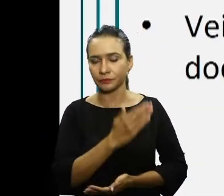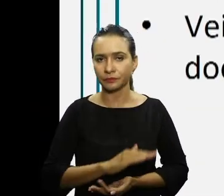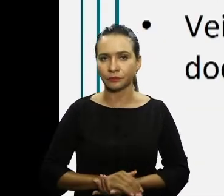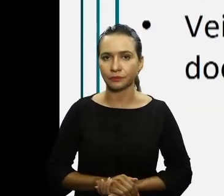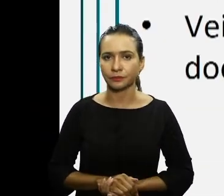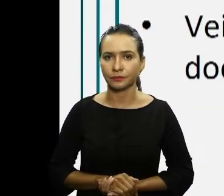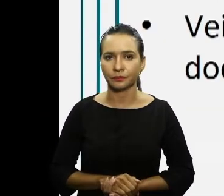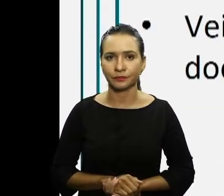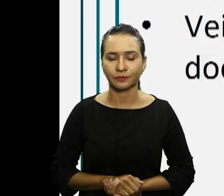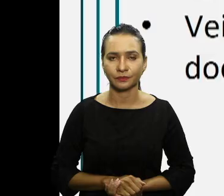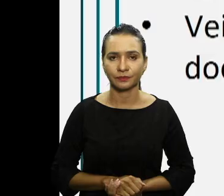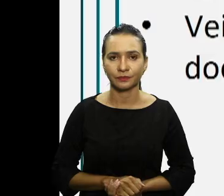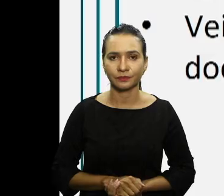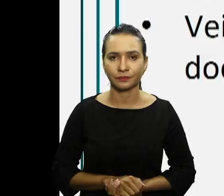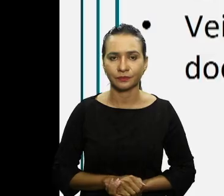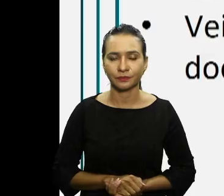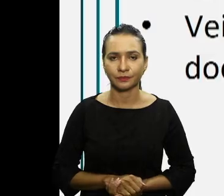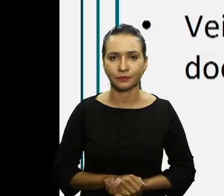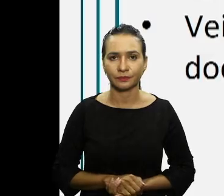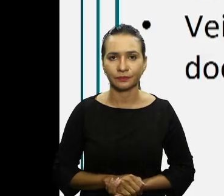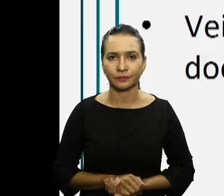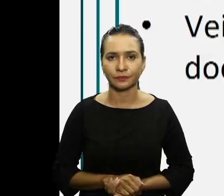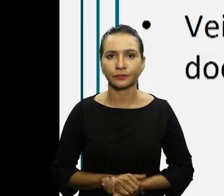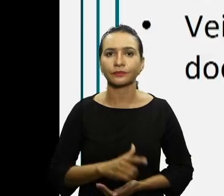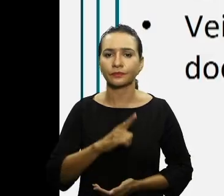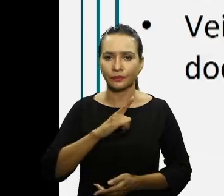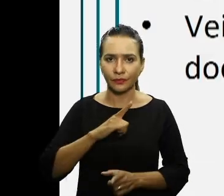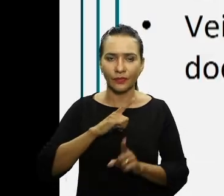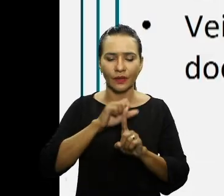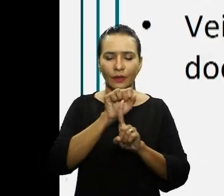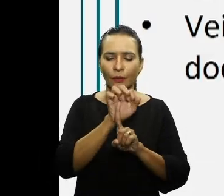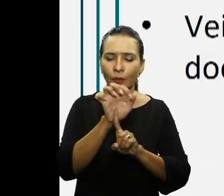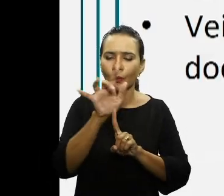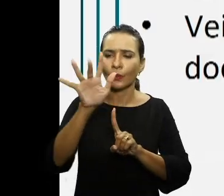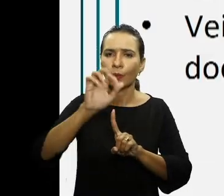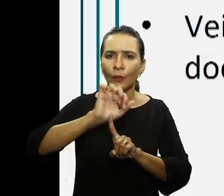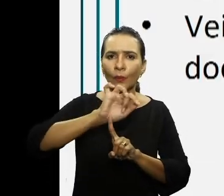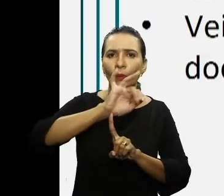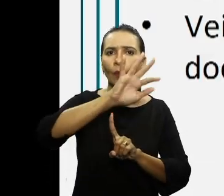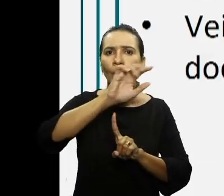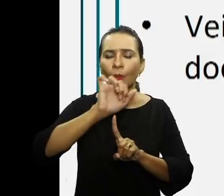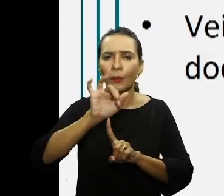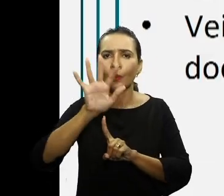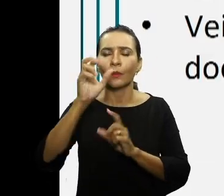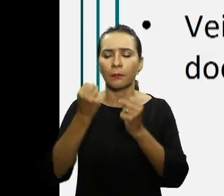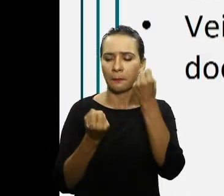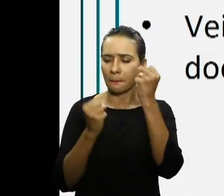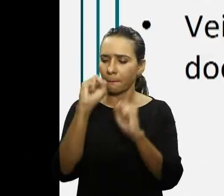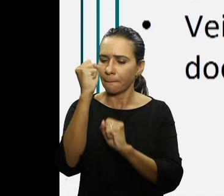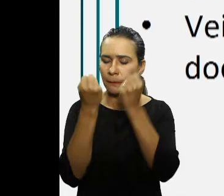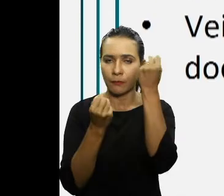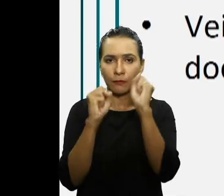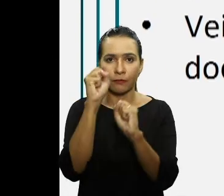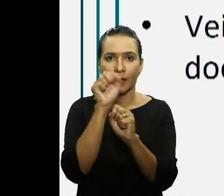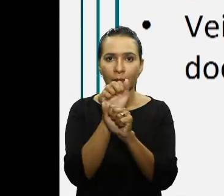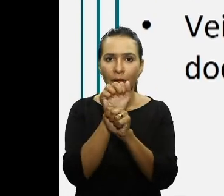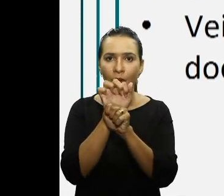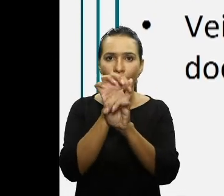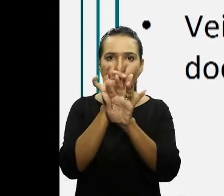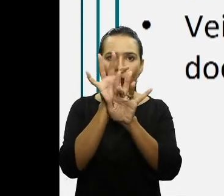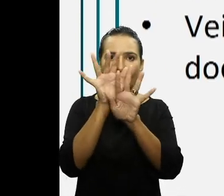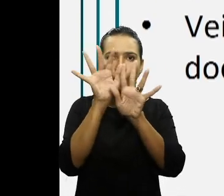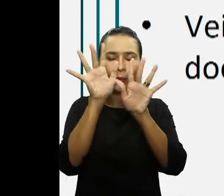imagem onde apresenta várias chaminés, né, de fábricas. Essas fábricas, elas estão